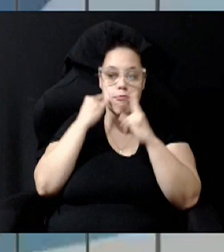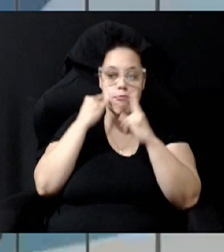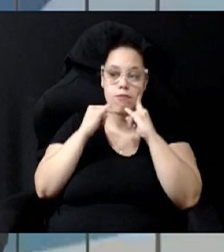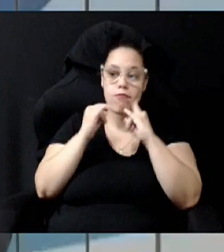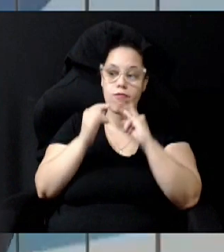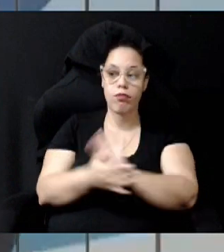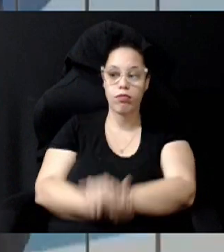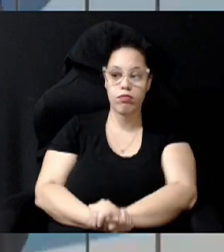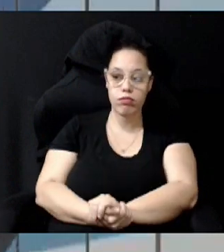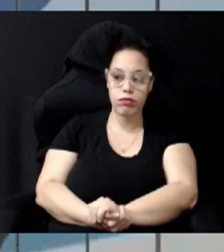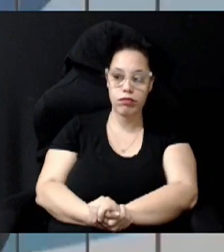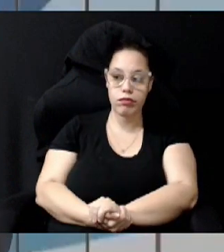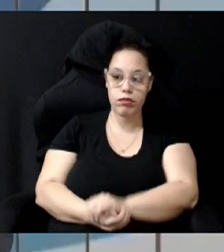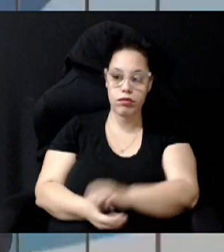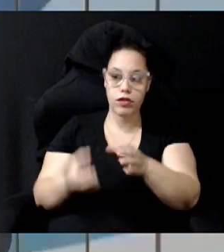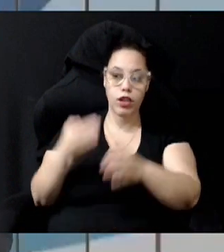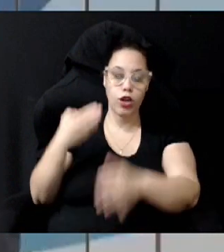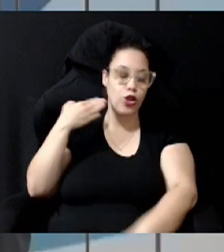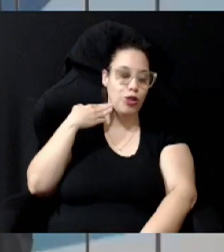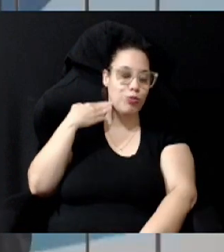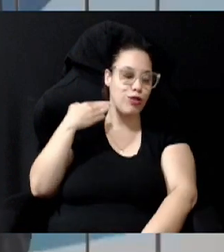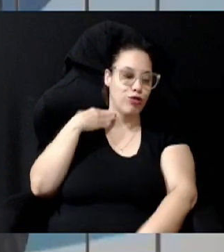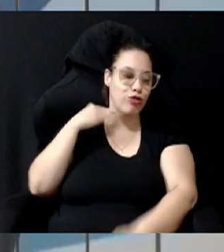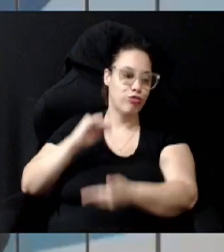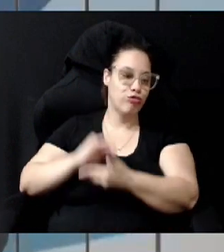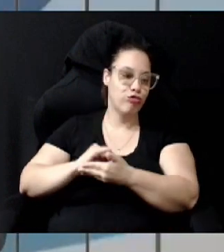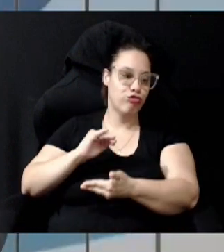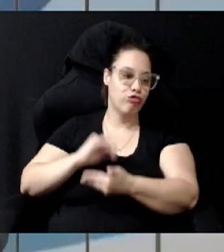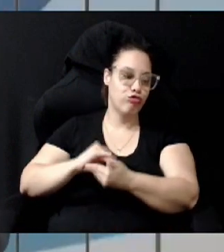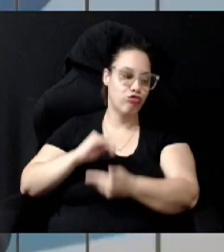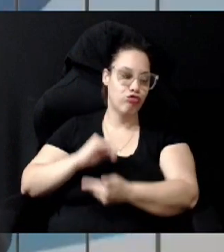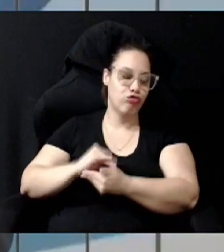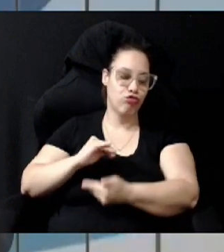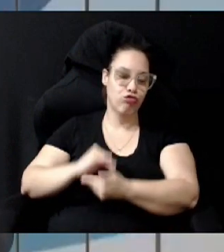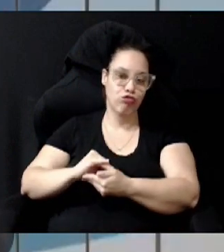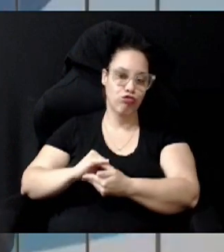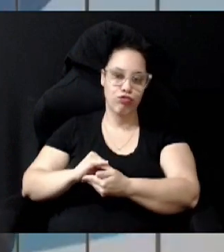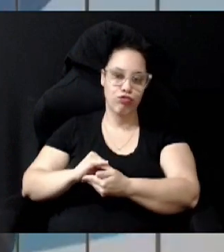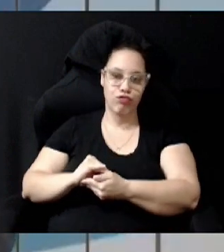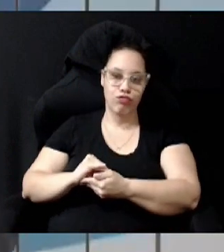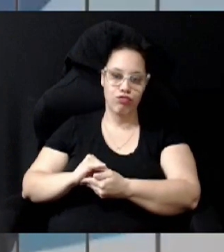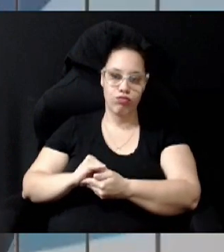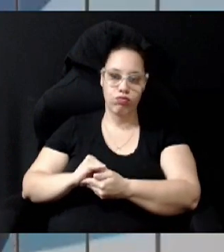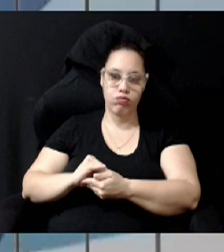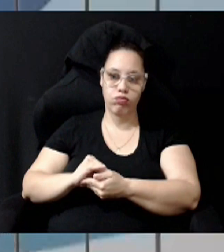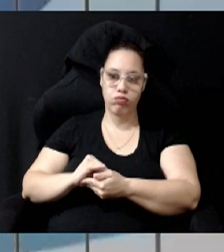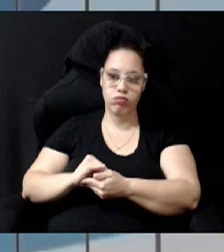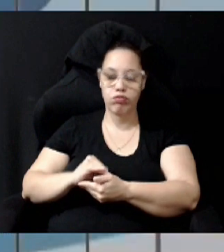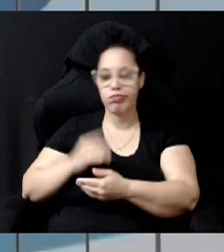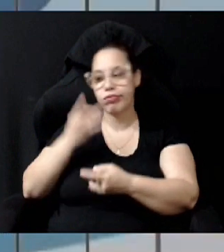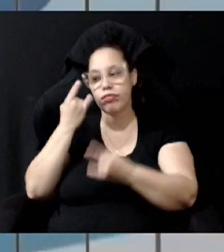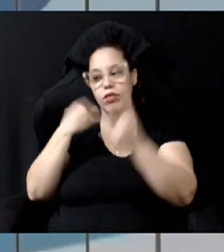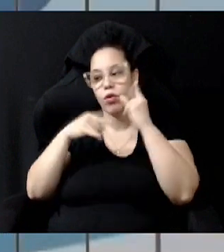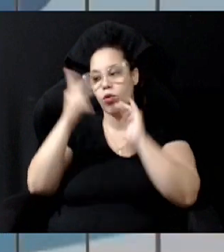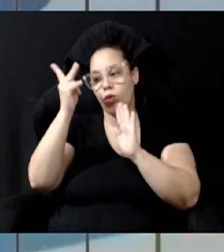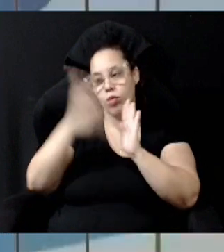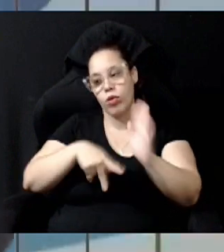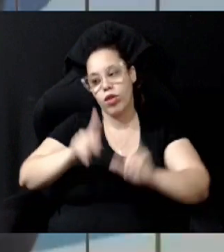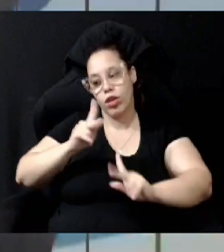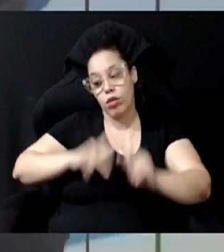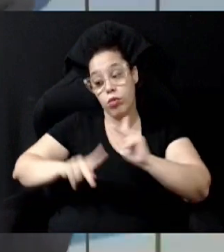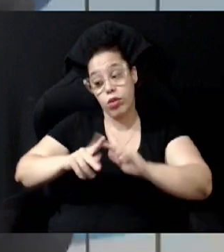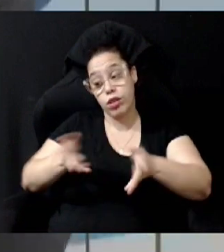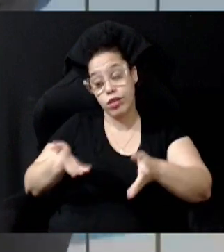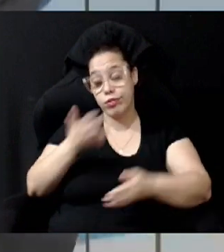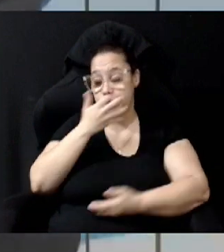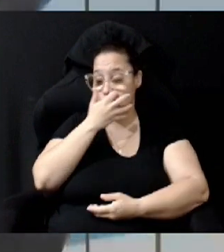de bancos, de fundos, né? E não o interesse propriamente da população. Isso se